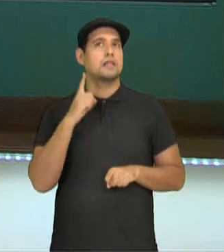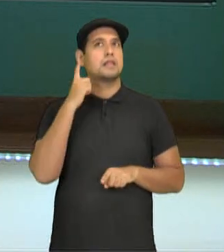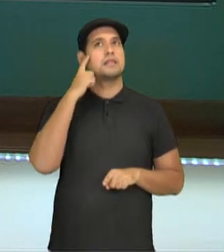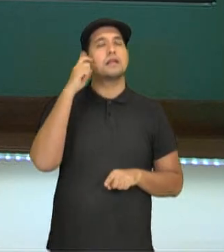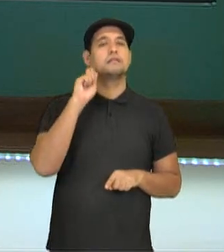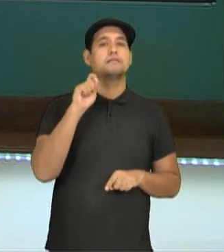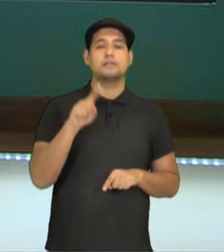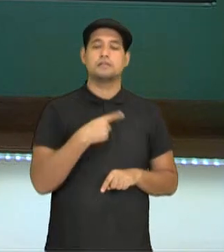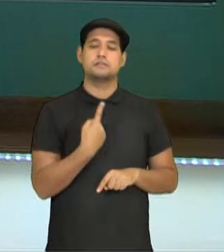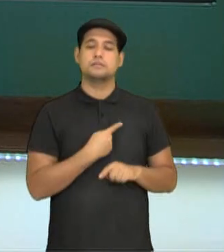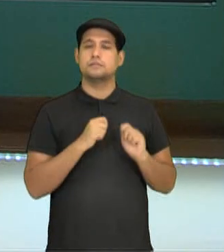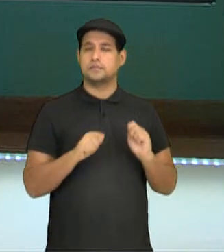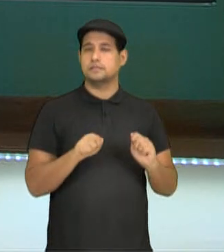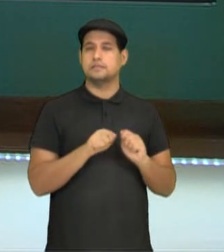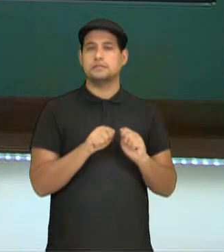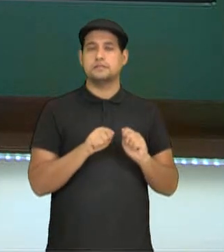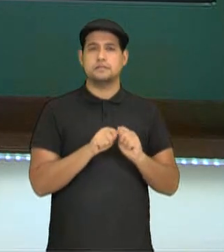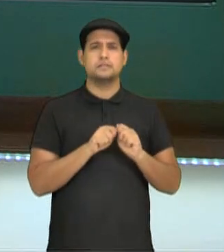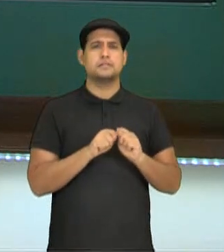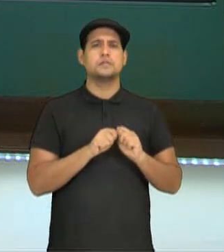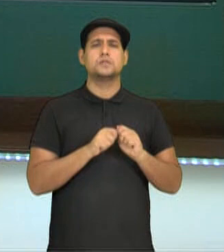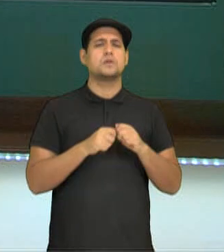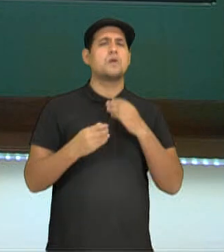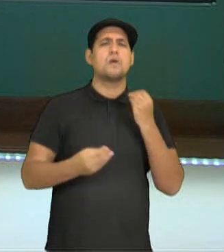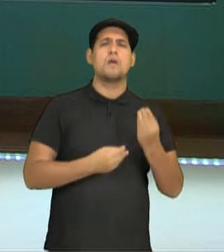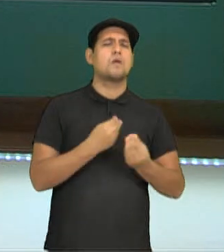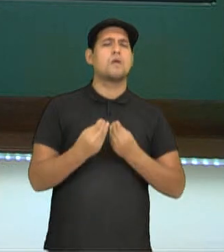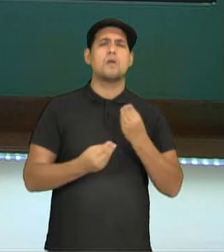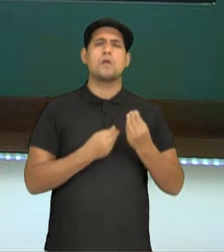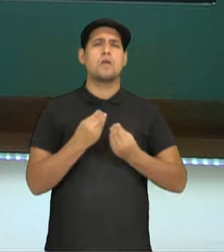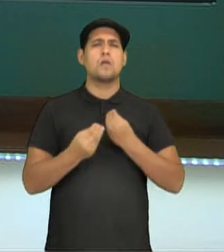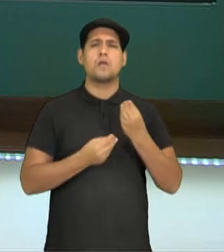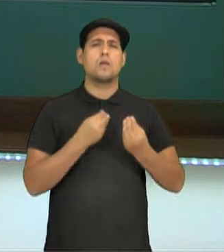ideia, que a gente pode fazer, né, para ter uma ideia de como eram